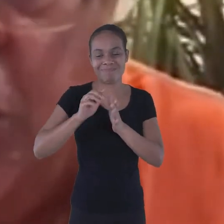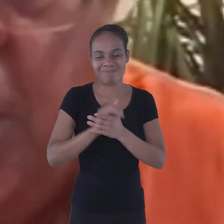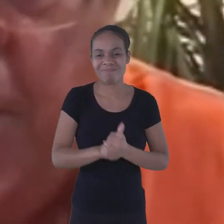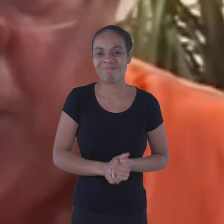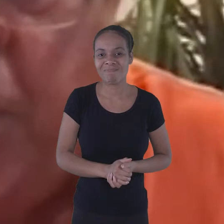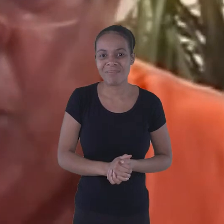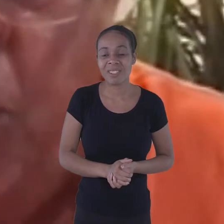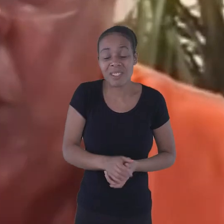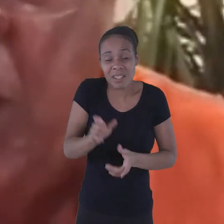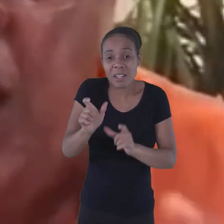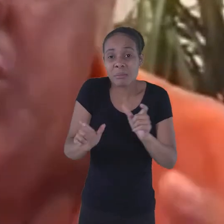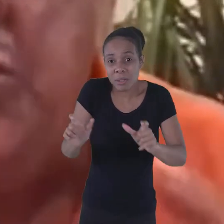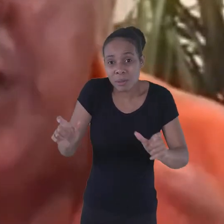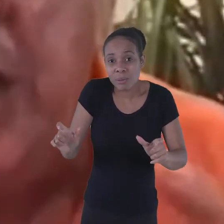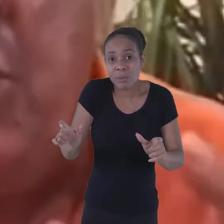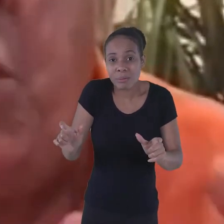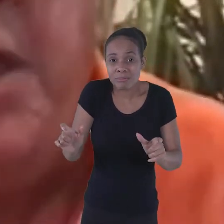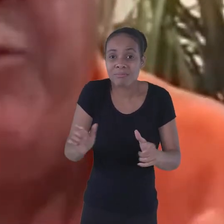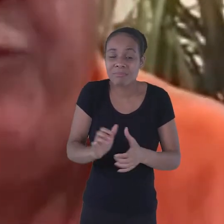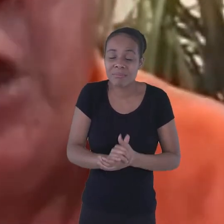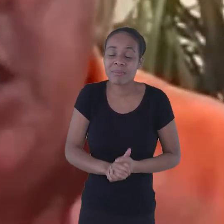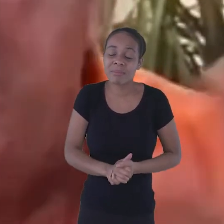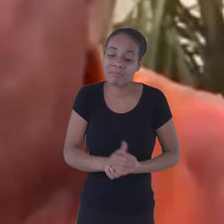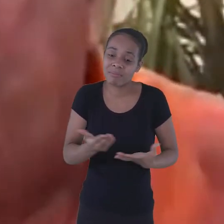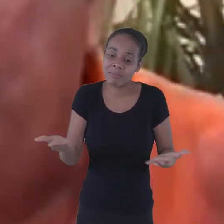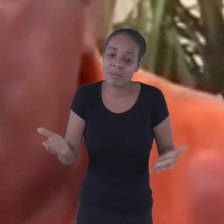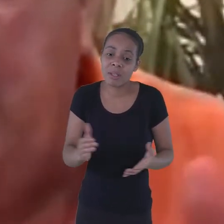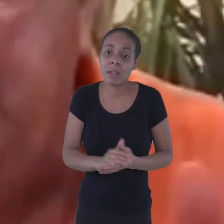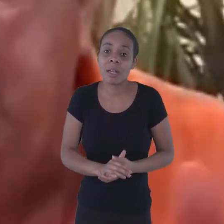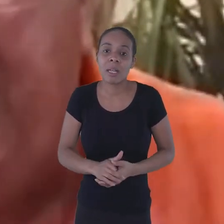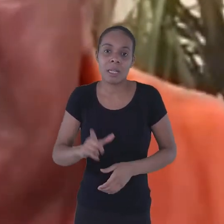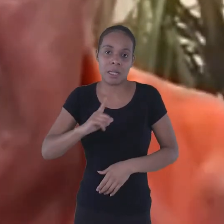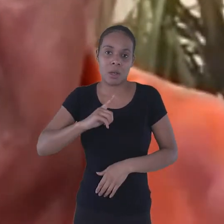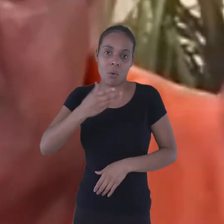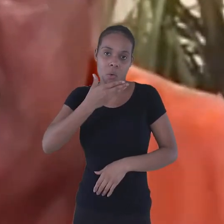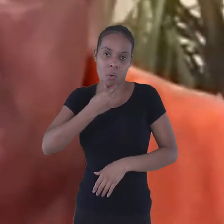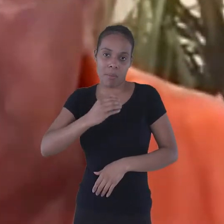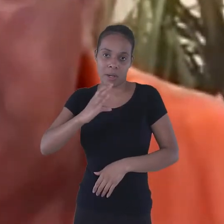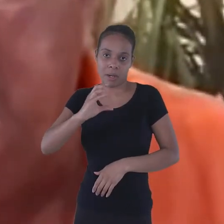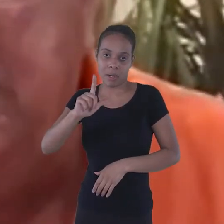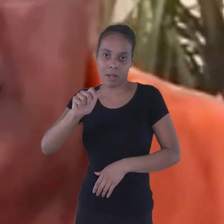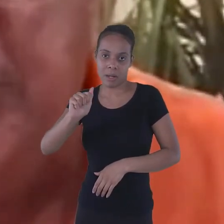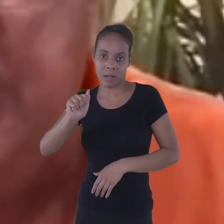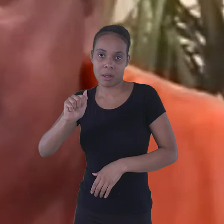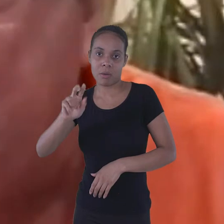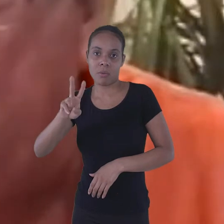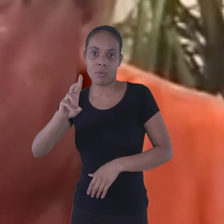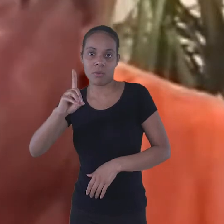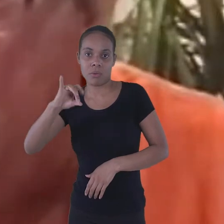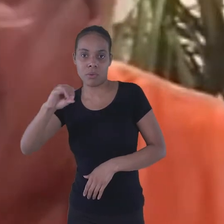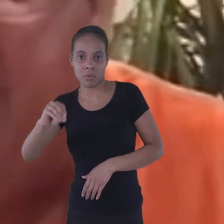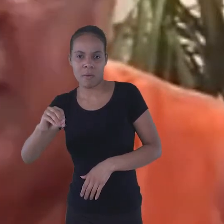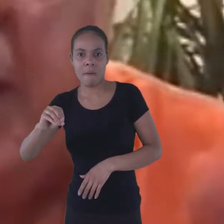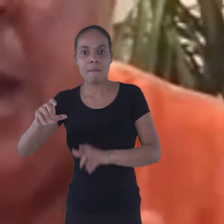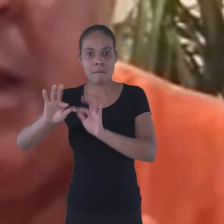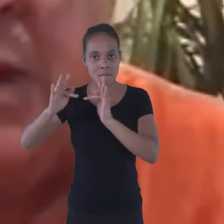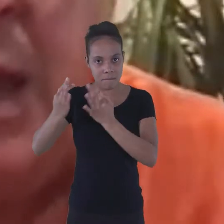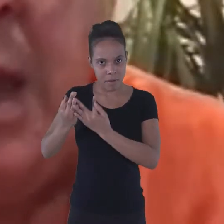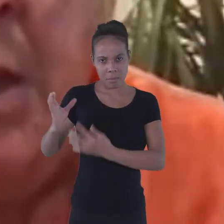disso. O Cláudio, que era um homem que foi rico, de família rica, todo mundo sabe disso na nossa